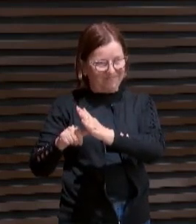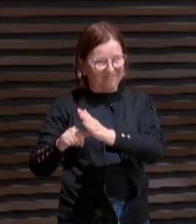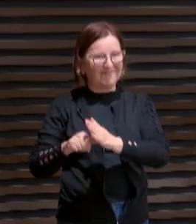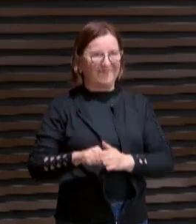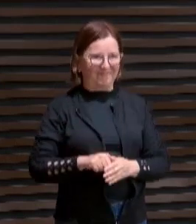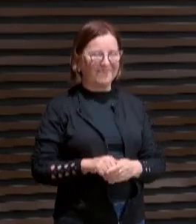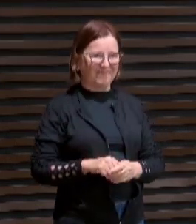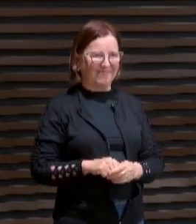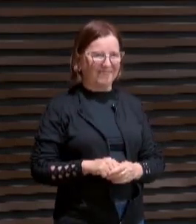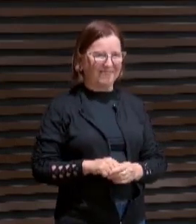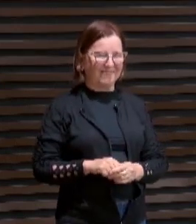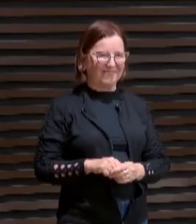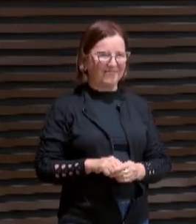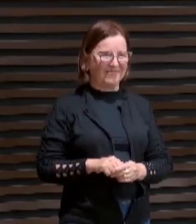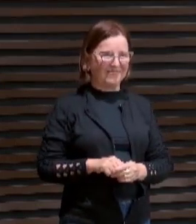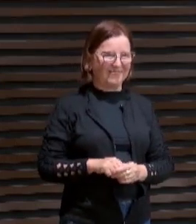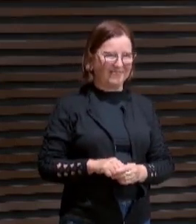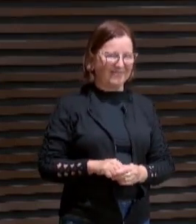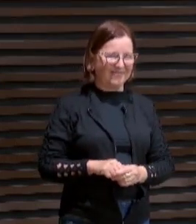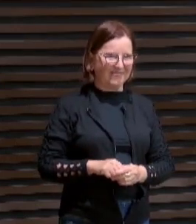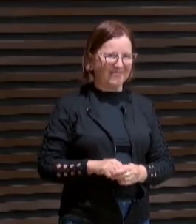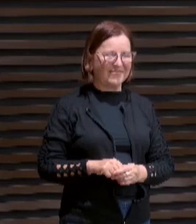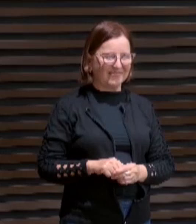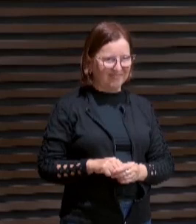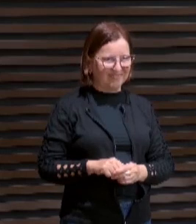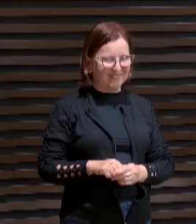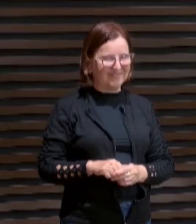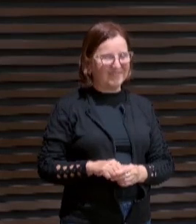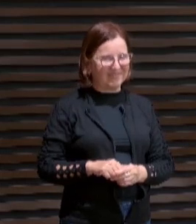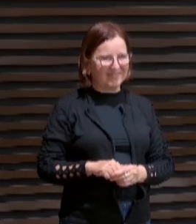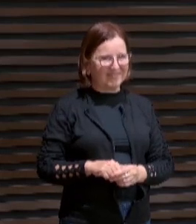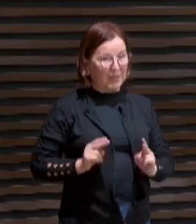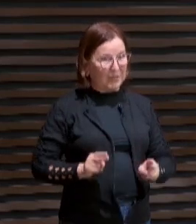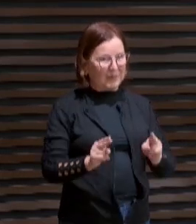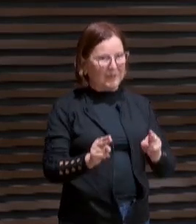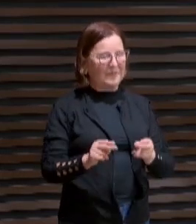Barrabás era salteador. Agora o primeiro.